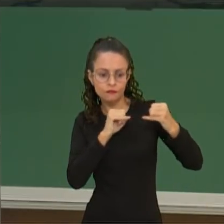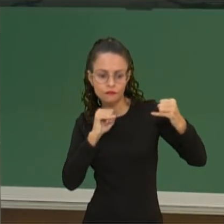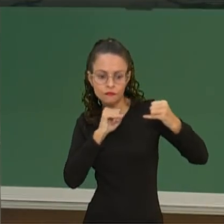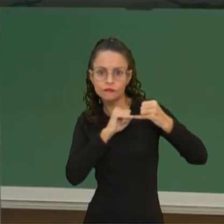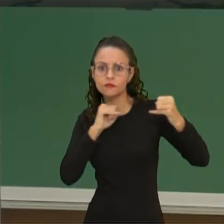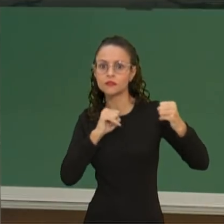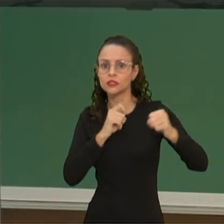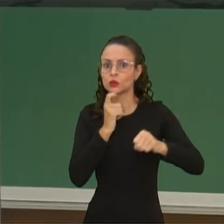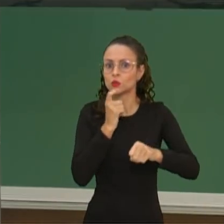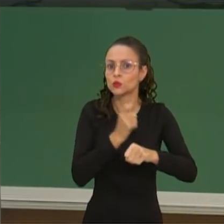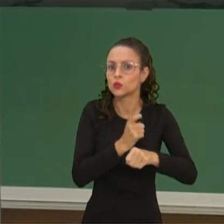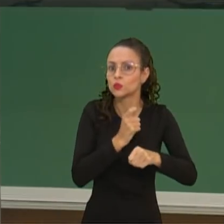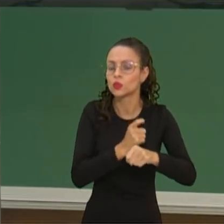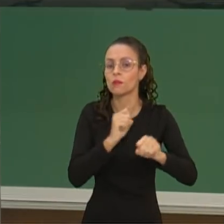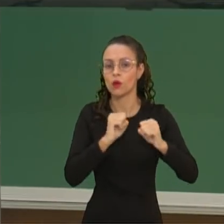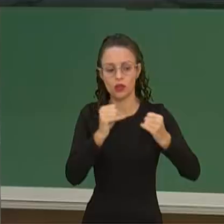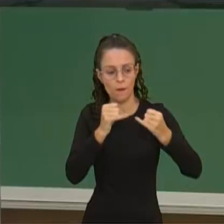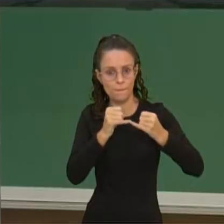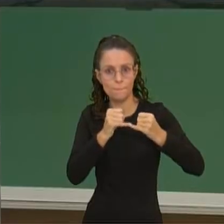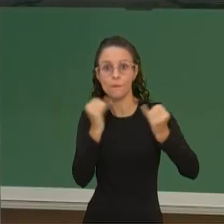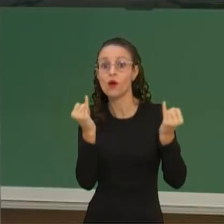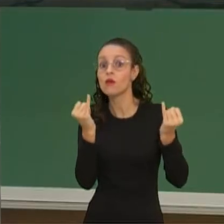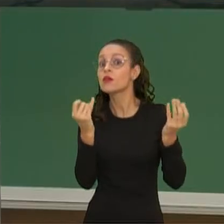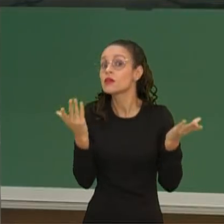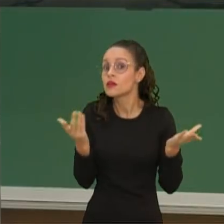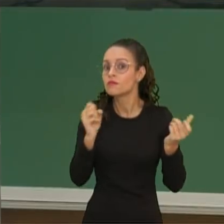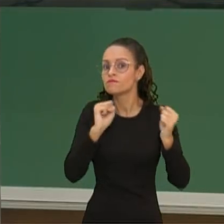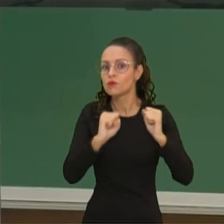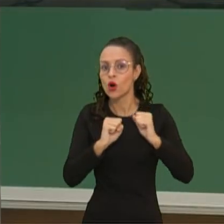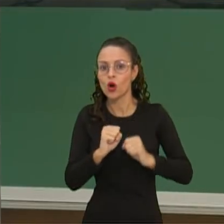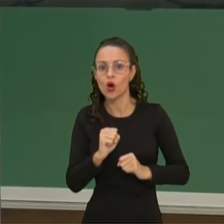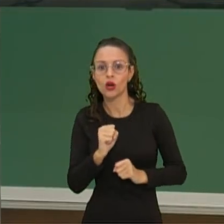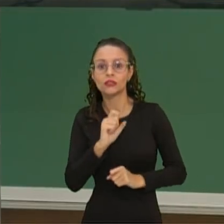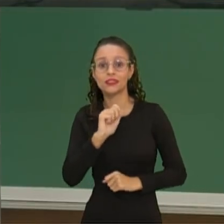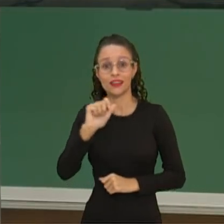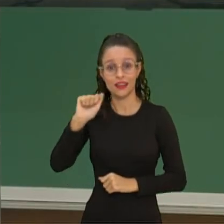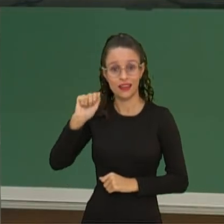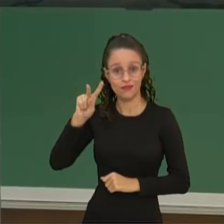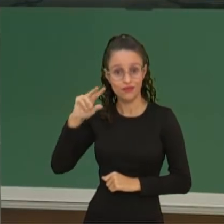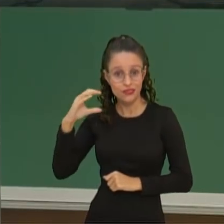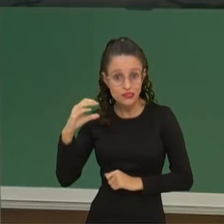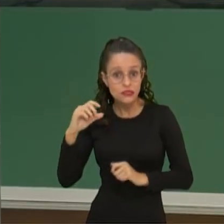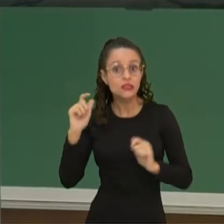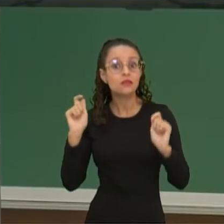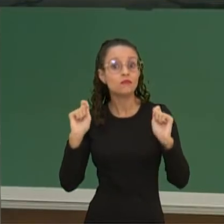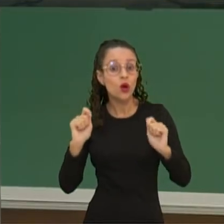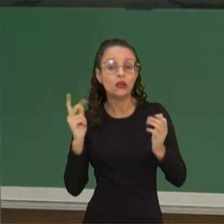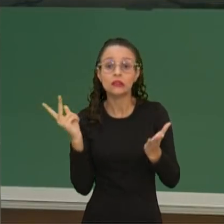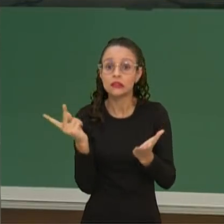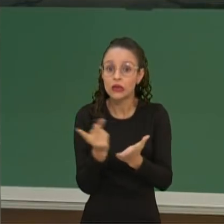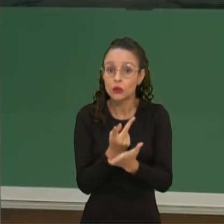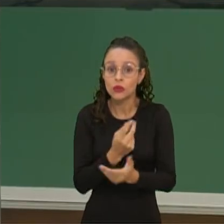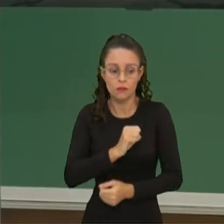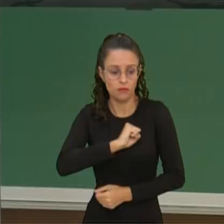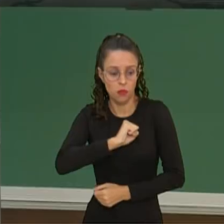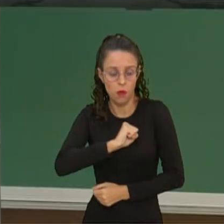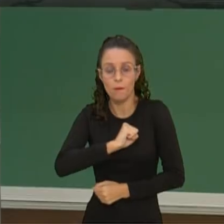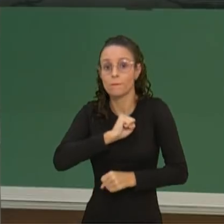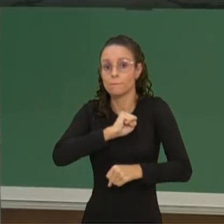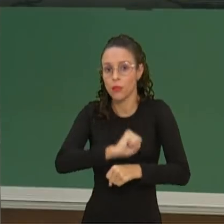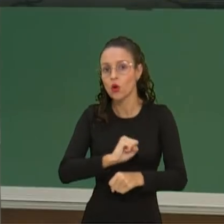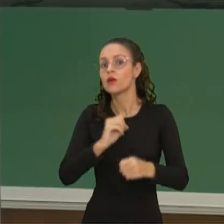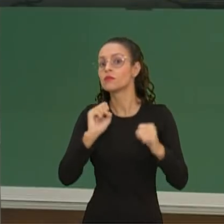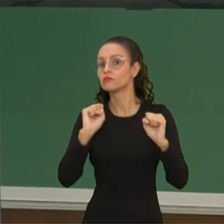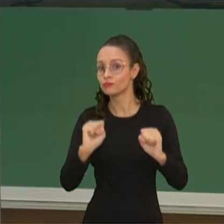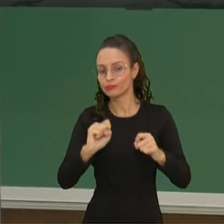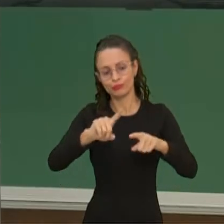elas podem também se romper, né, e provocar um acidente vascular cerebral, um derrame, um infarto. Então é por isso